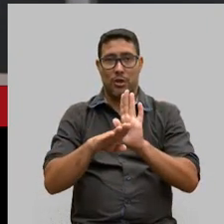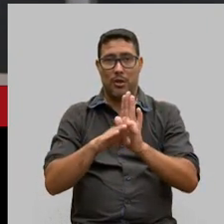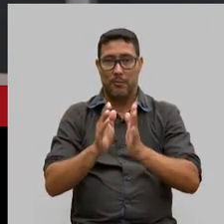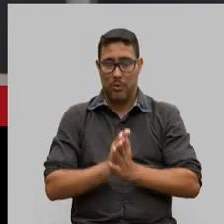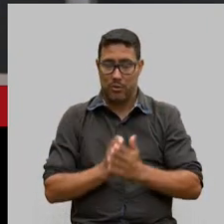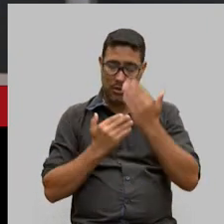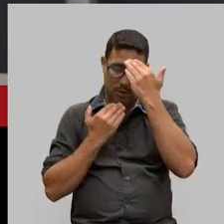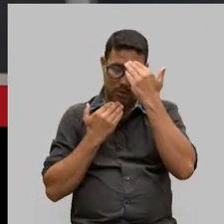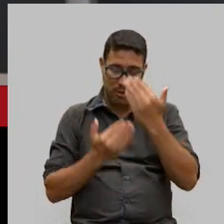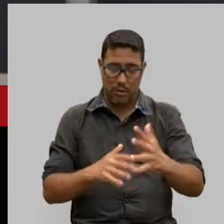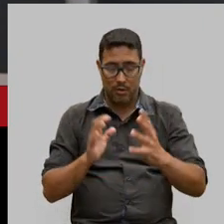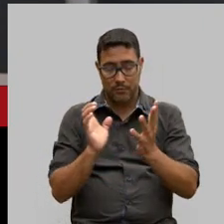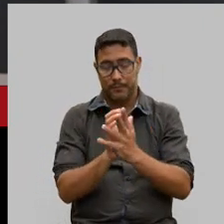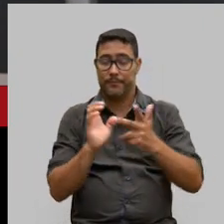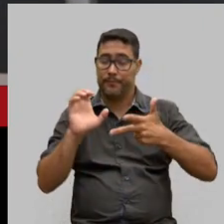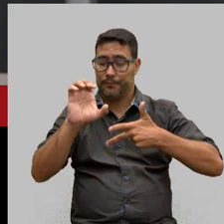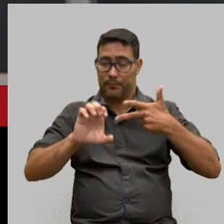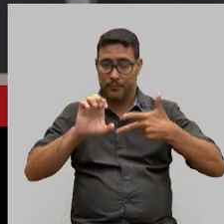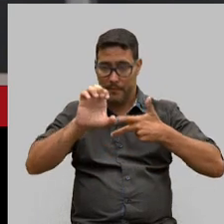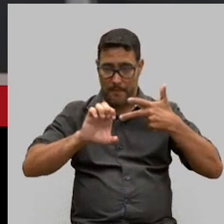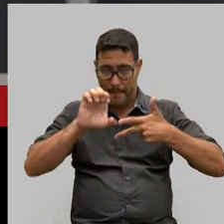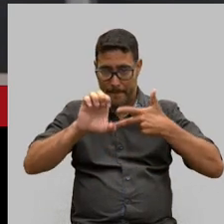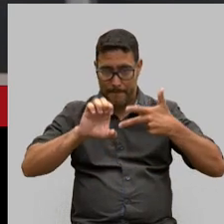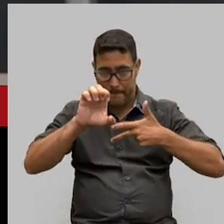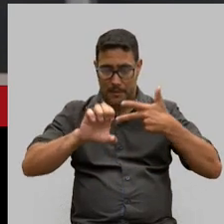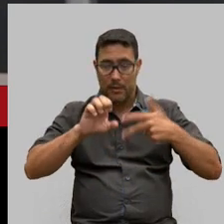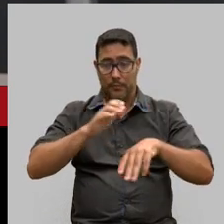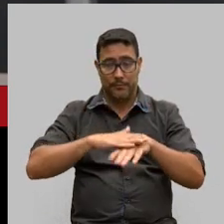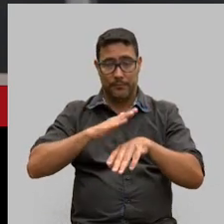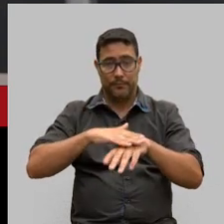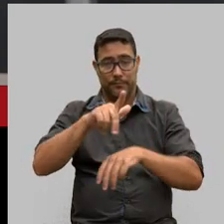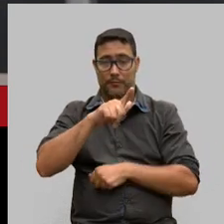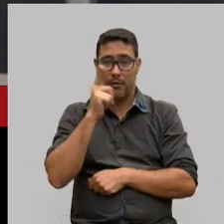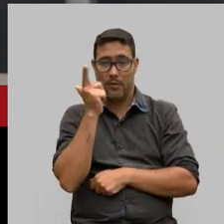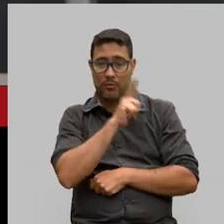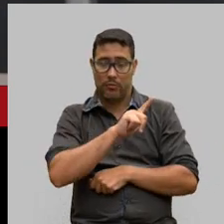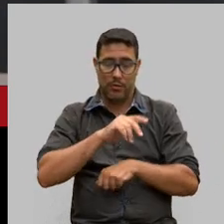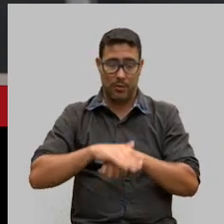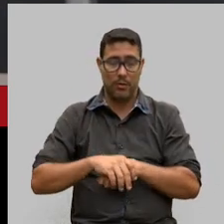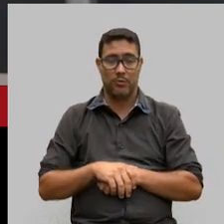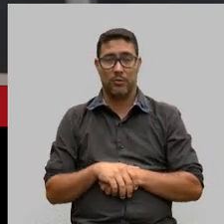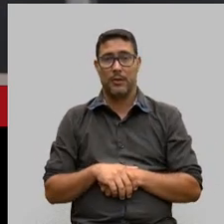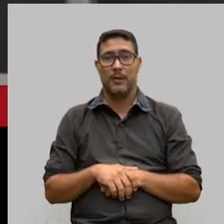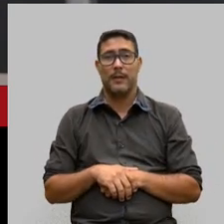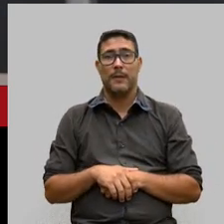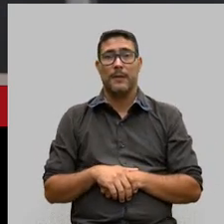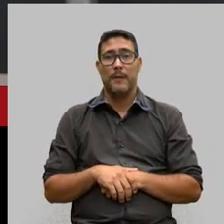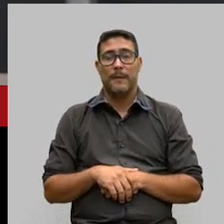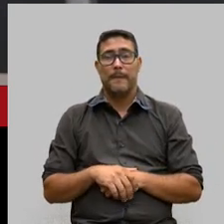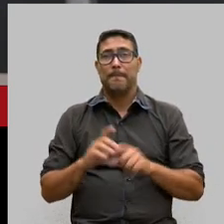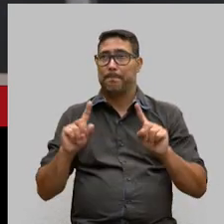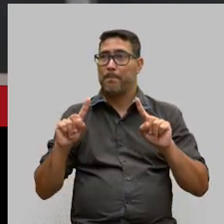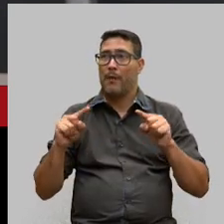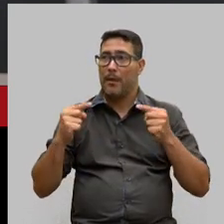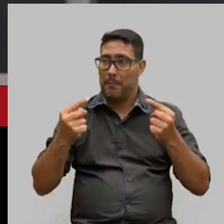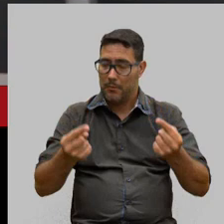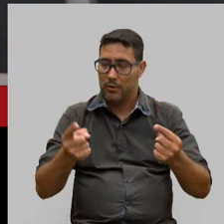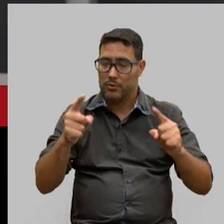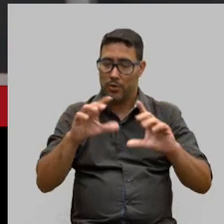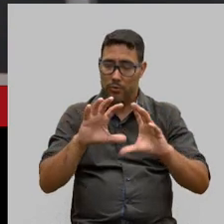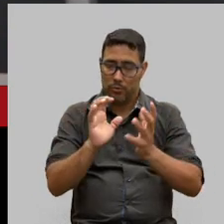Executivo né Por ter né a gente conseguido né essa grande conquista né após esse